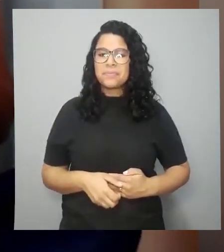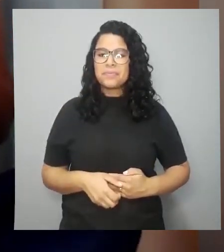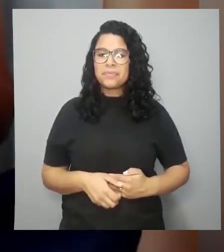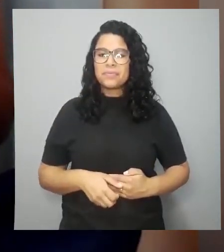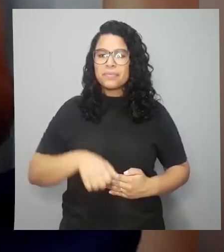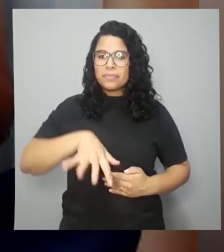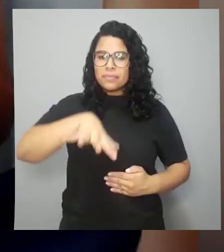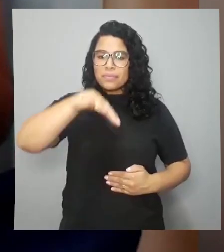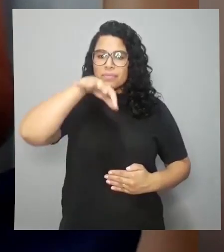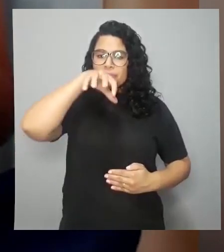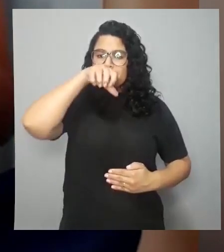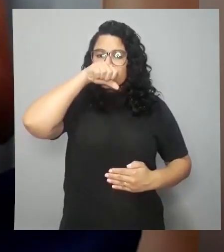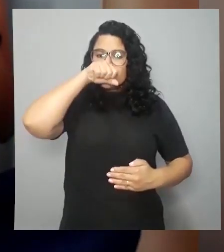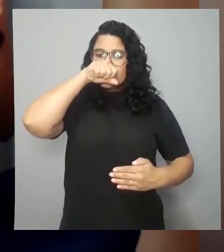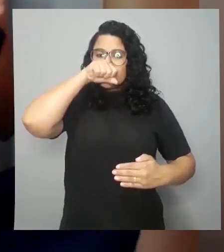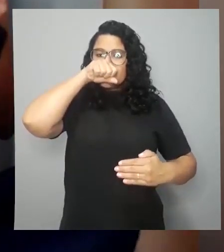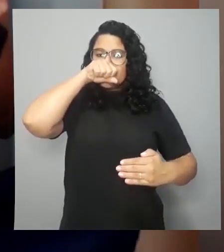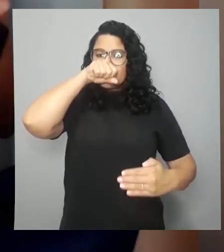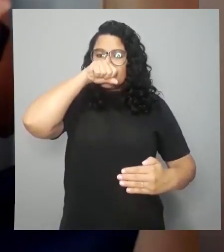puxar o ar